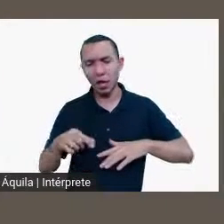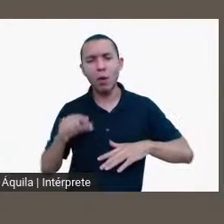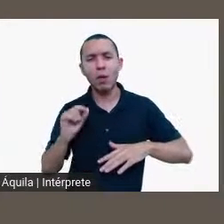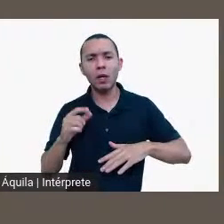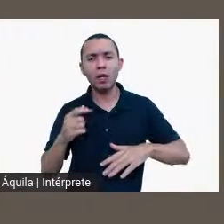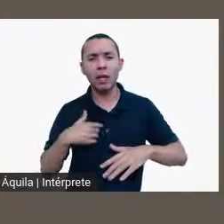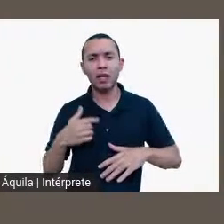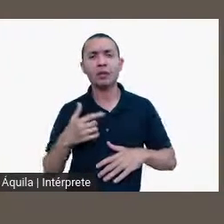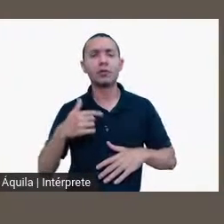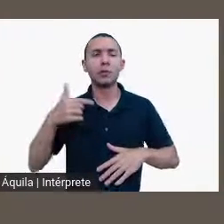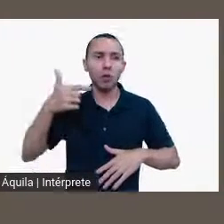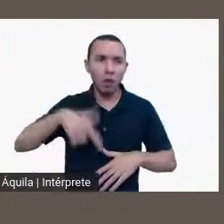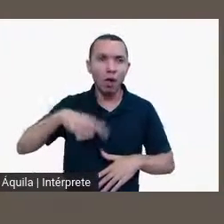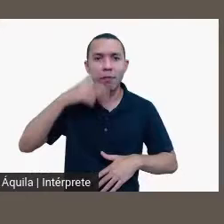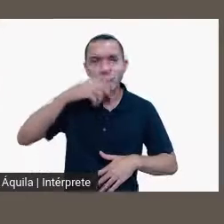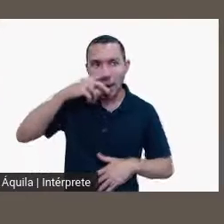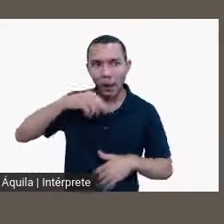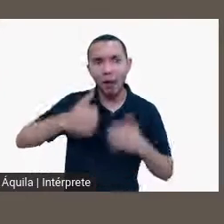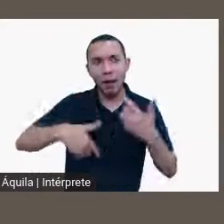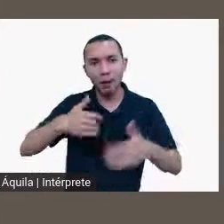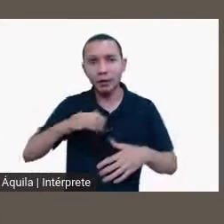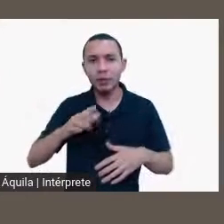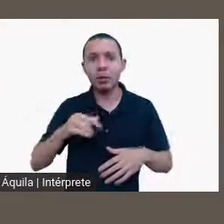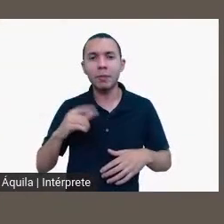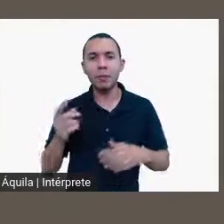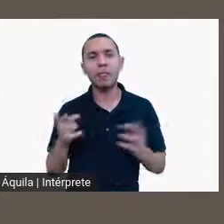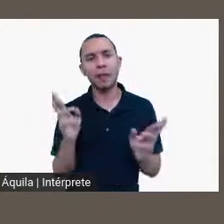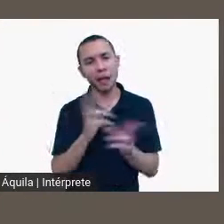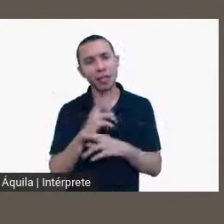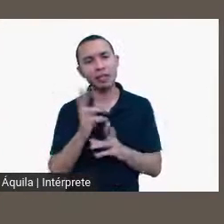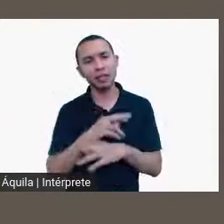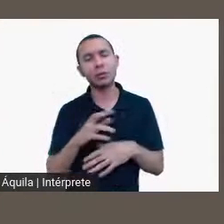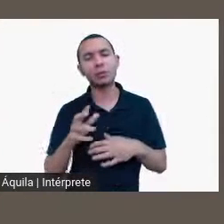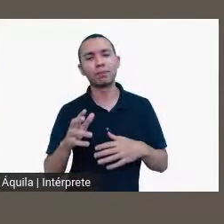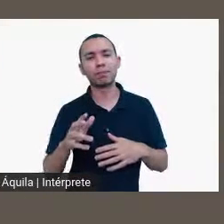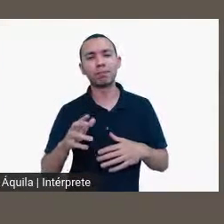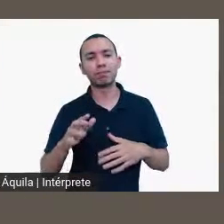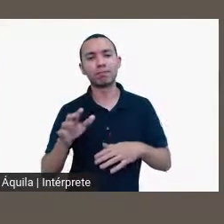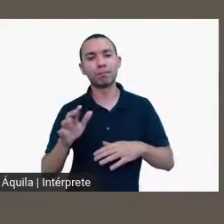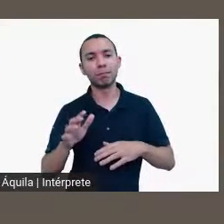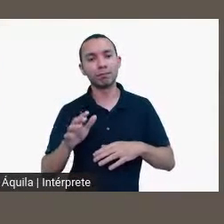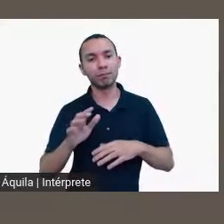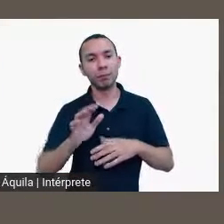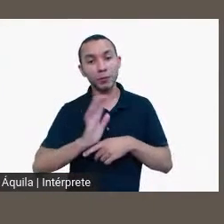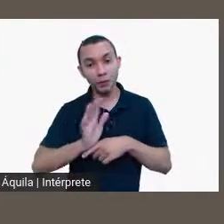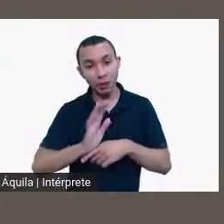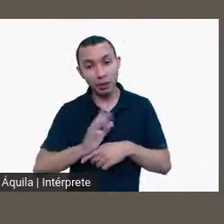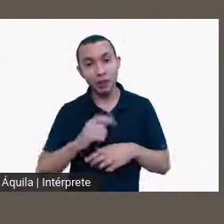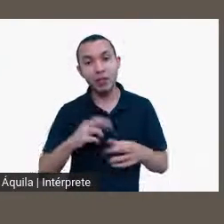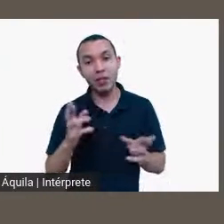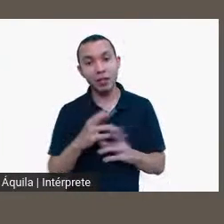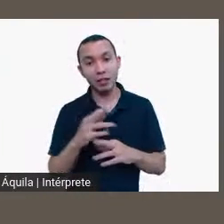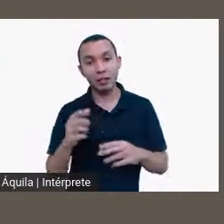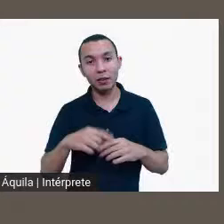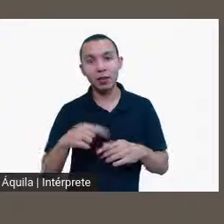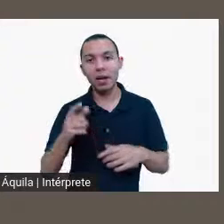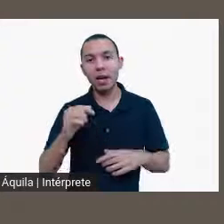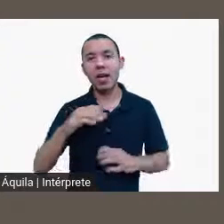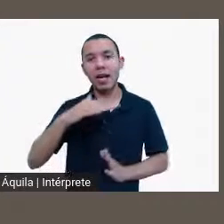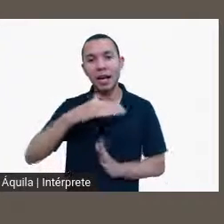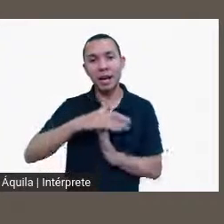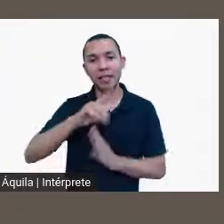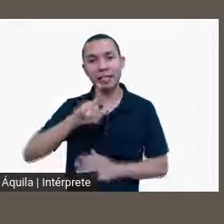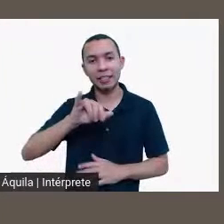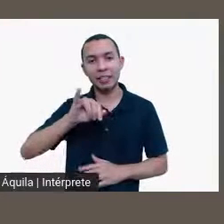mas para só depois pensar a sua relação com o cinema e a contribuição que se poderia ter a partir de limite para esse